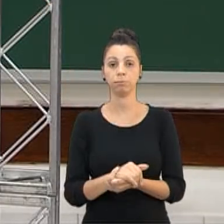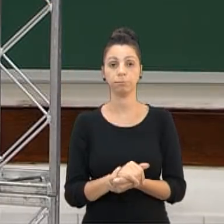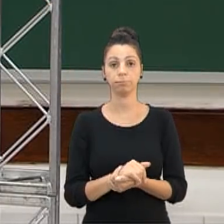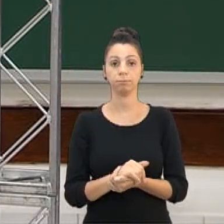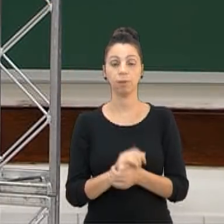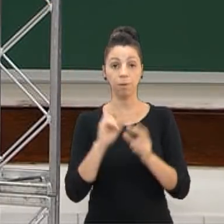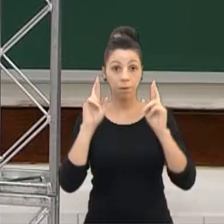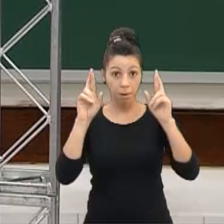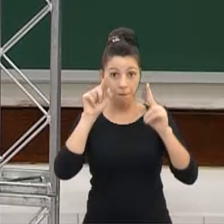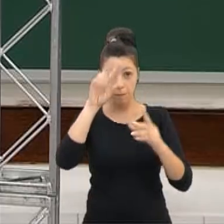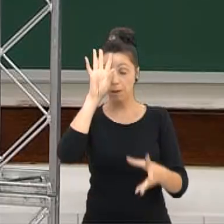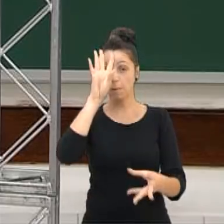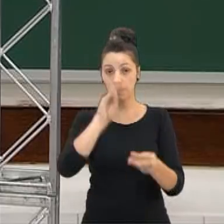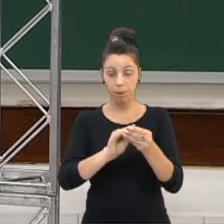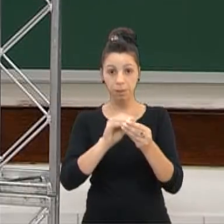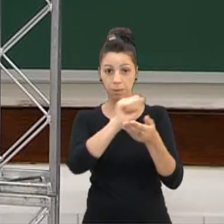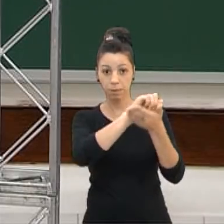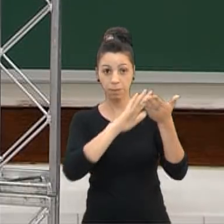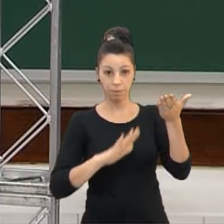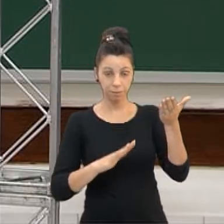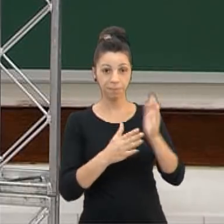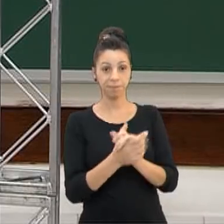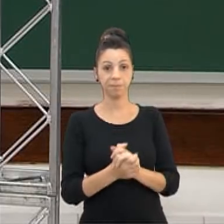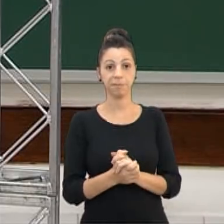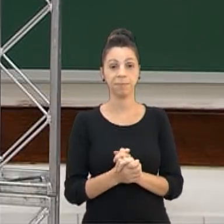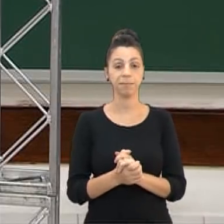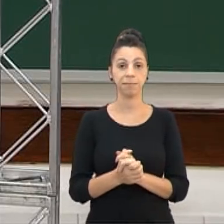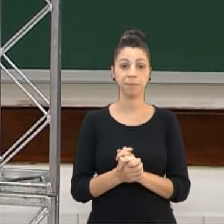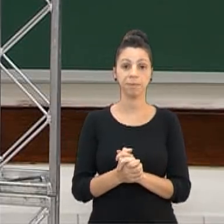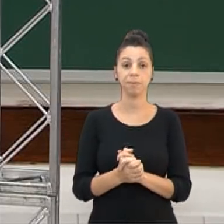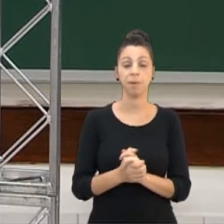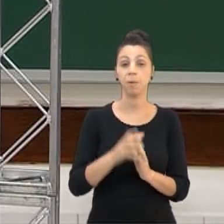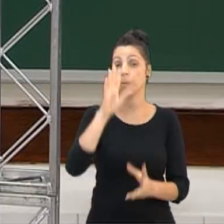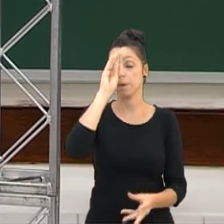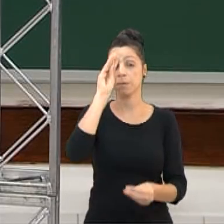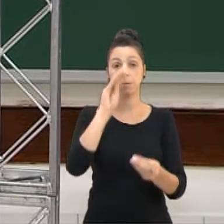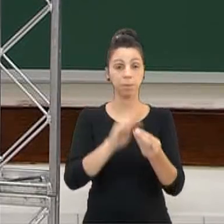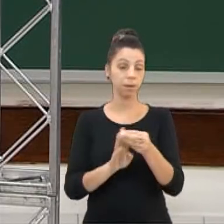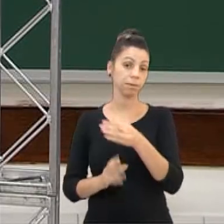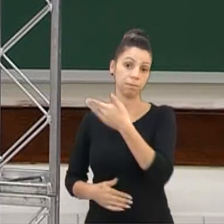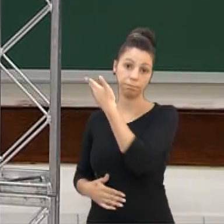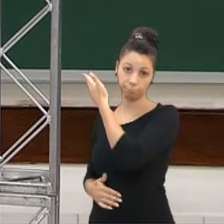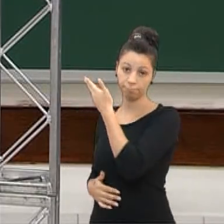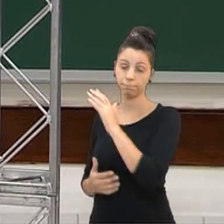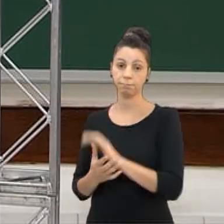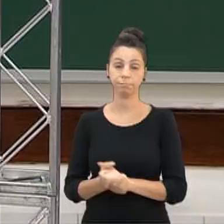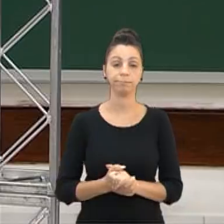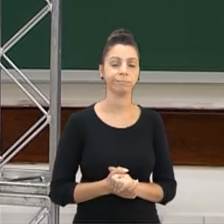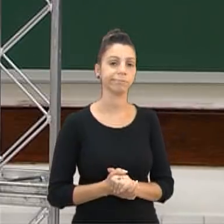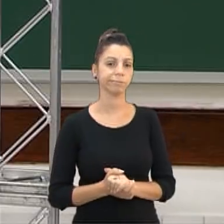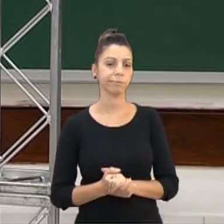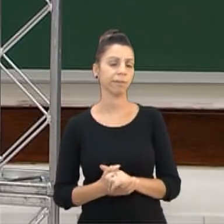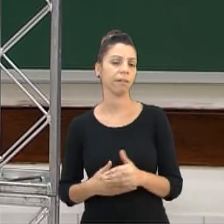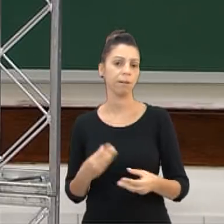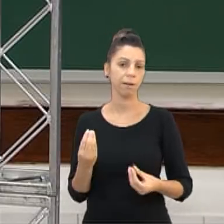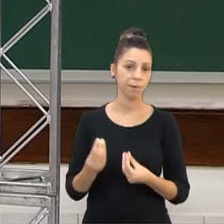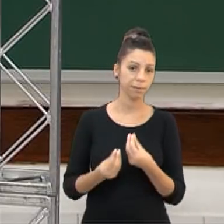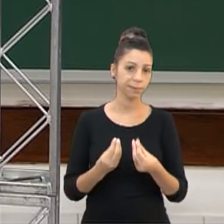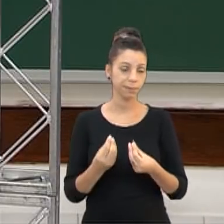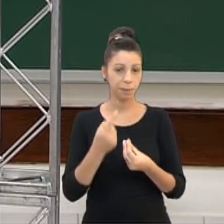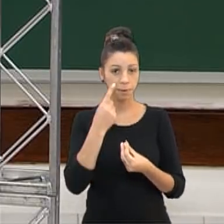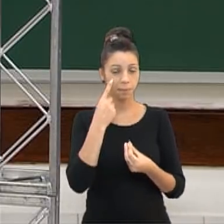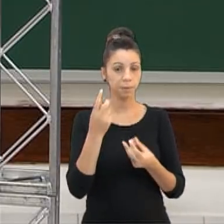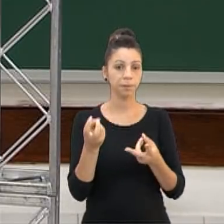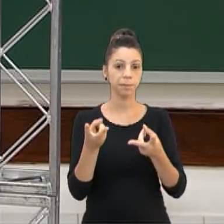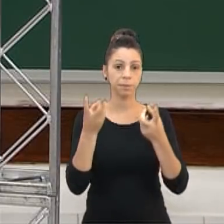compreendido esse exercício, que era apenas uma interpretação, certo? Sendo assim, meus queridos, vamos